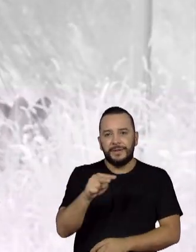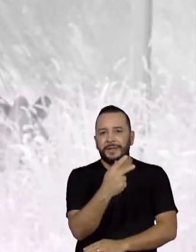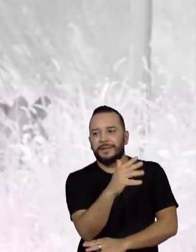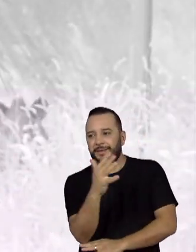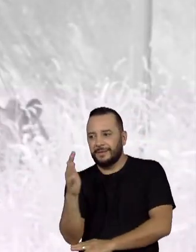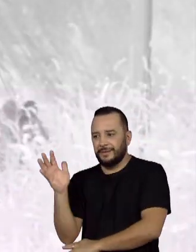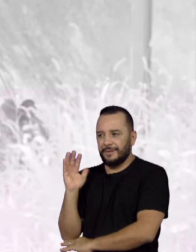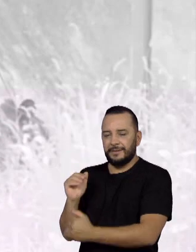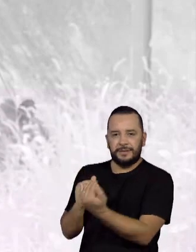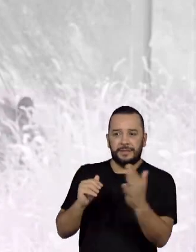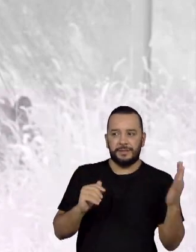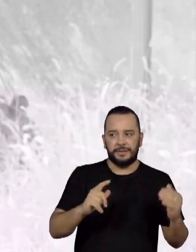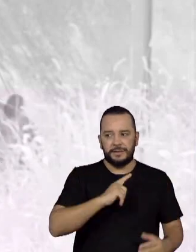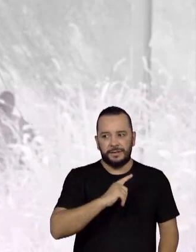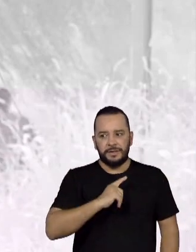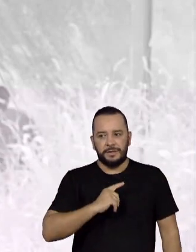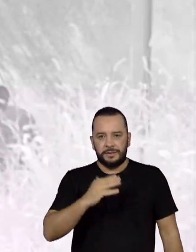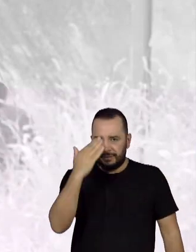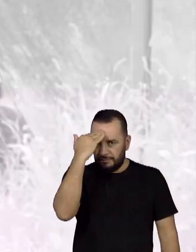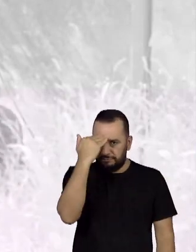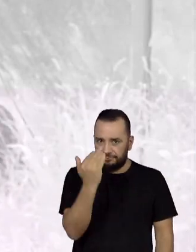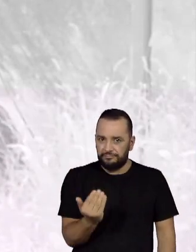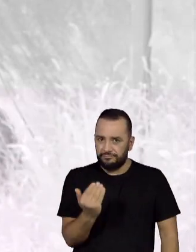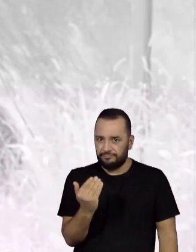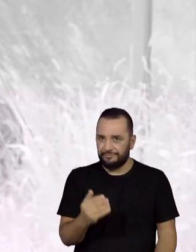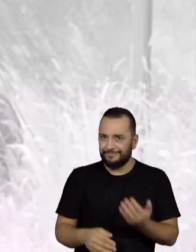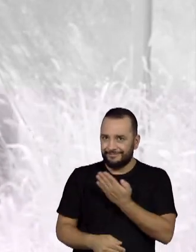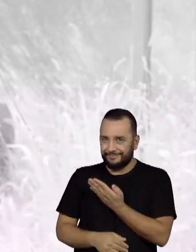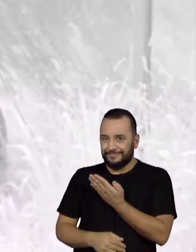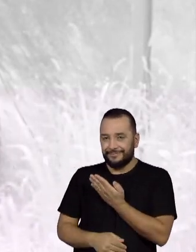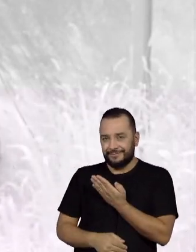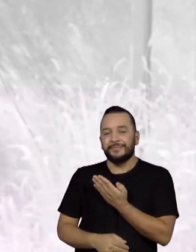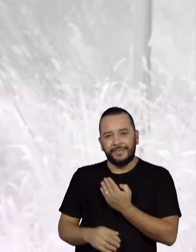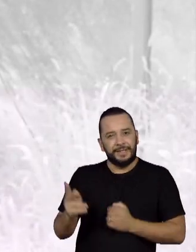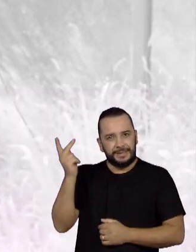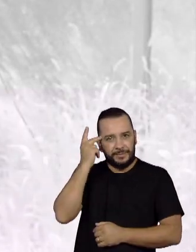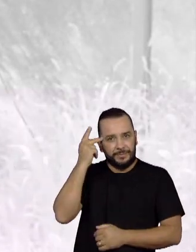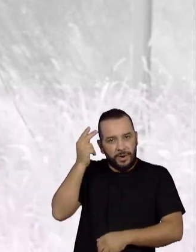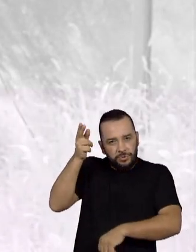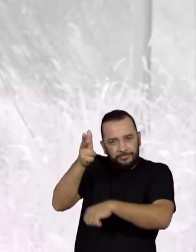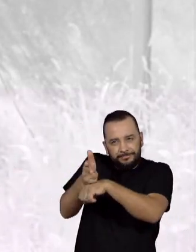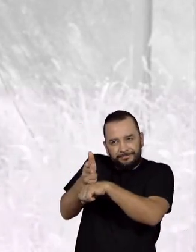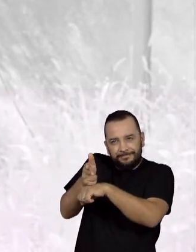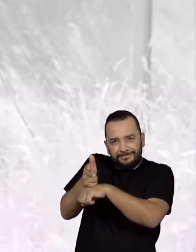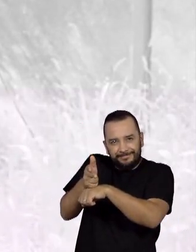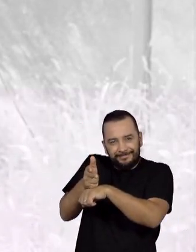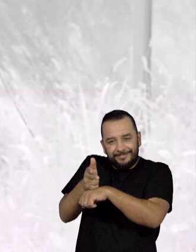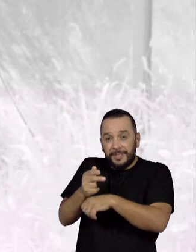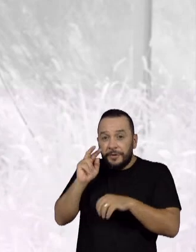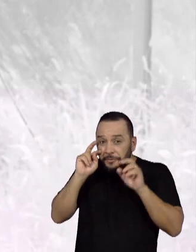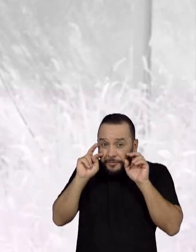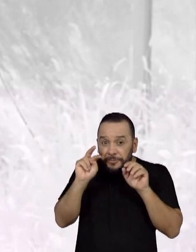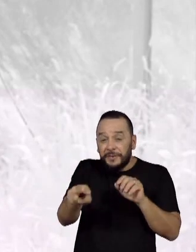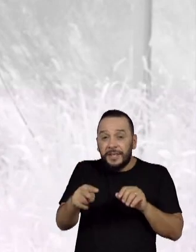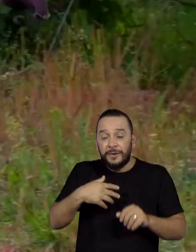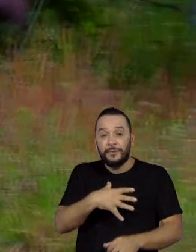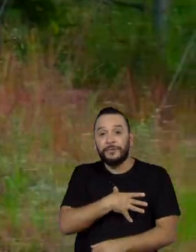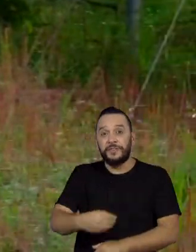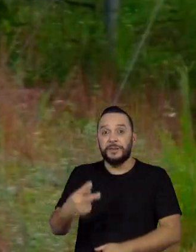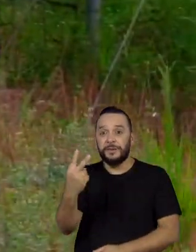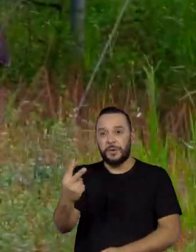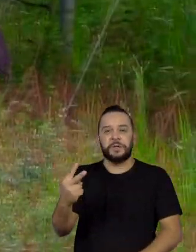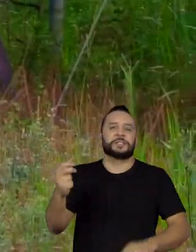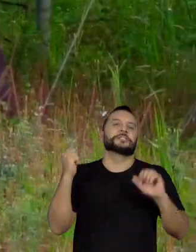As imagens feitas por equipamento instalado em reserva no estado de São Paulo foram comemoradas por